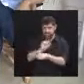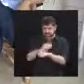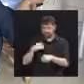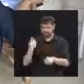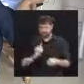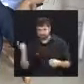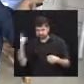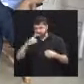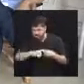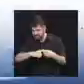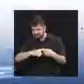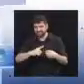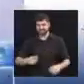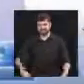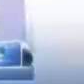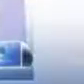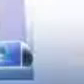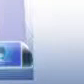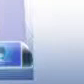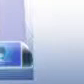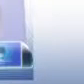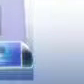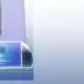porque a gente volta já já.